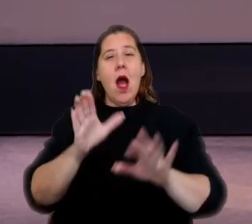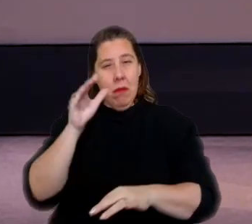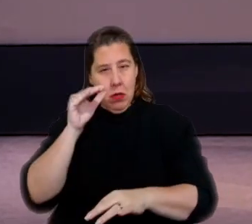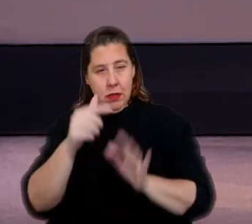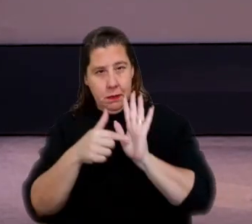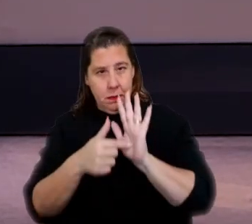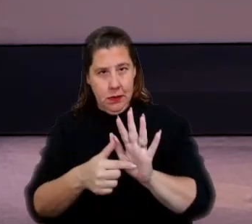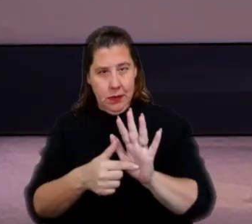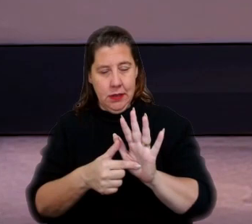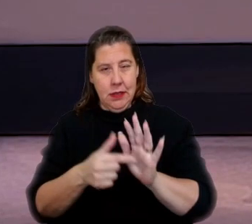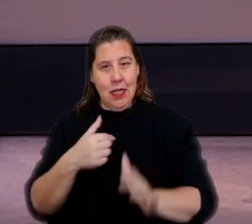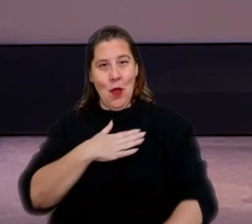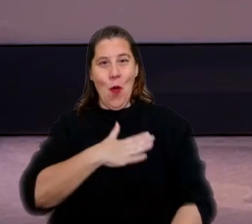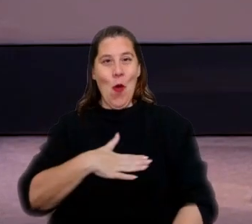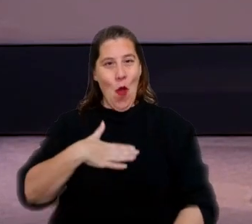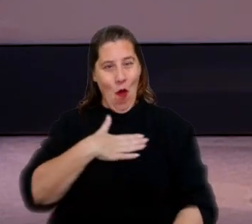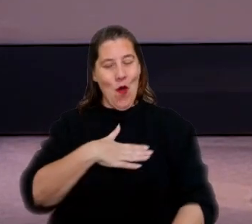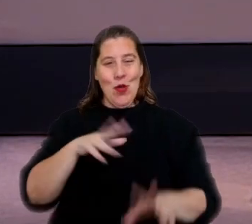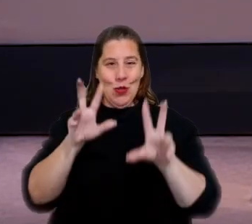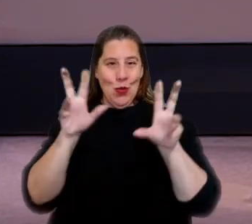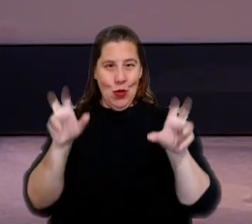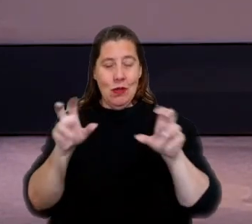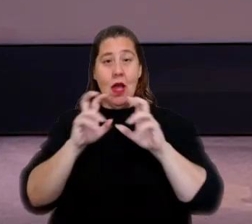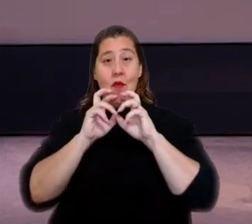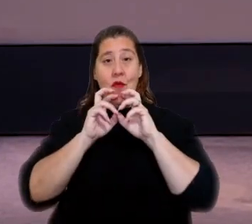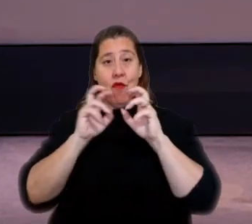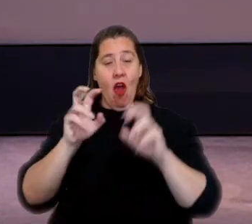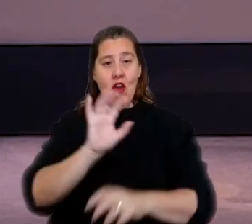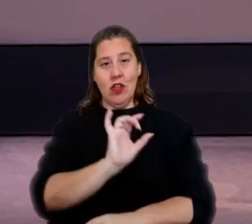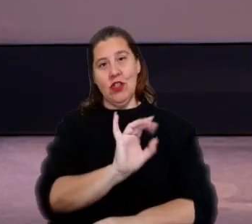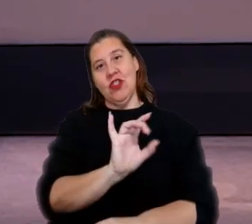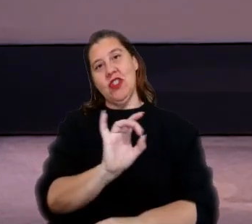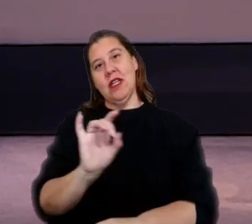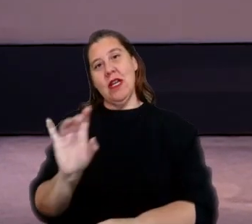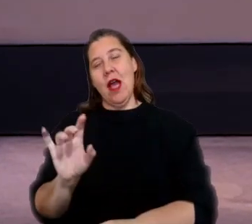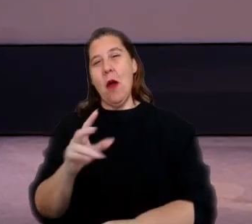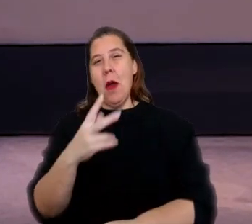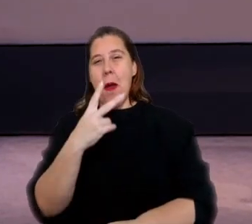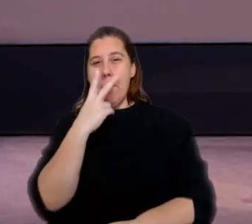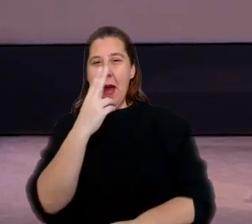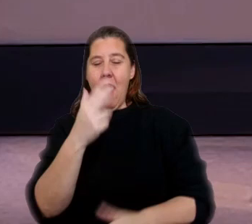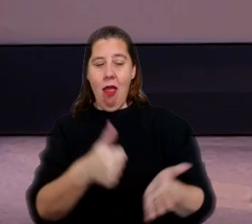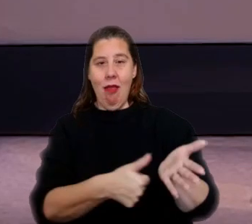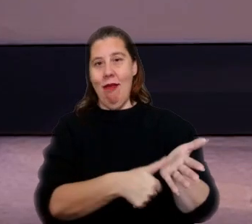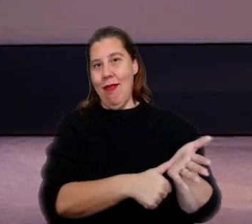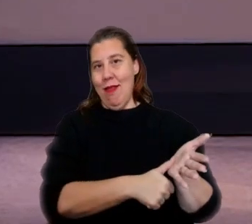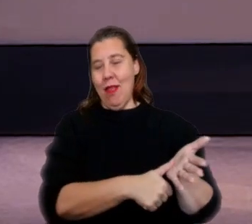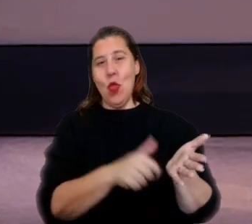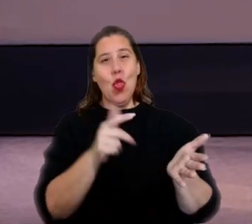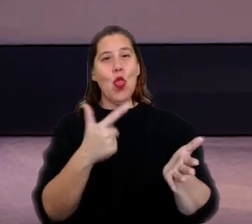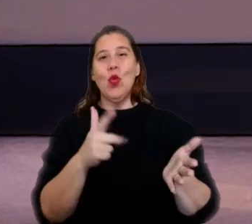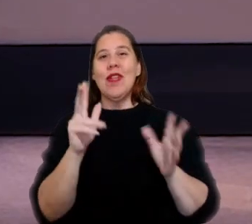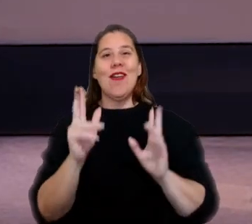E só uma curiosidade, porque eu gosto muito, né, desse tema. A voz de cada um é como a impressão digital.